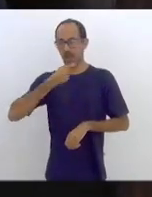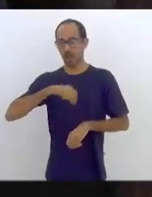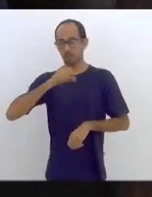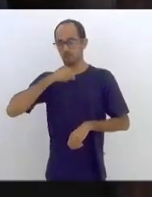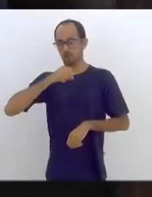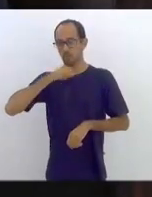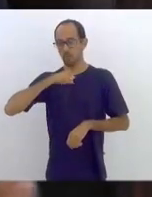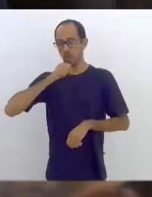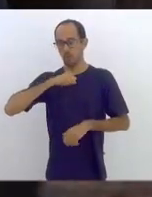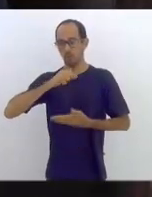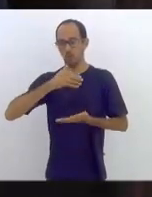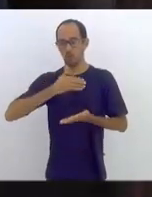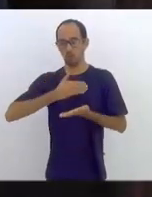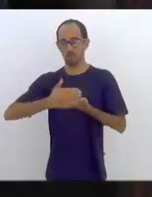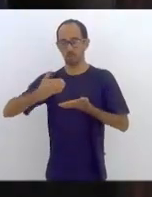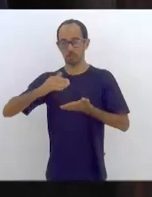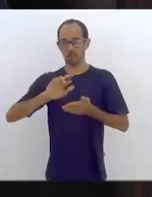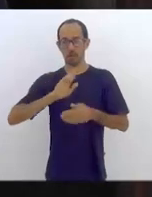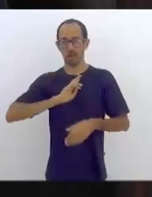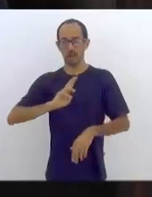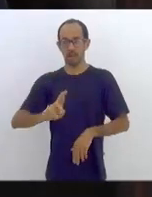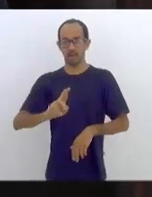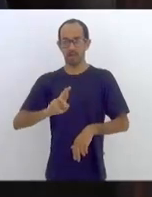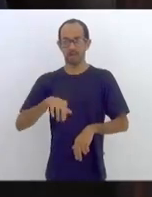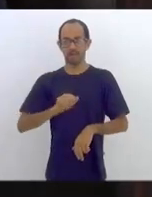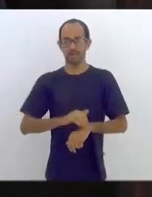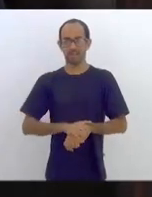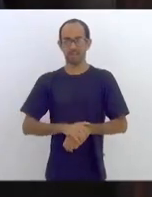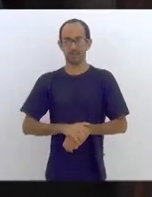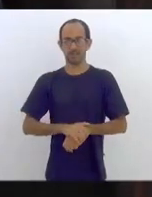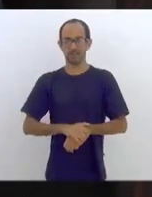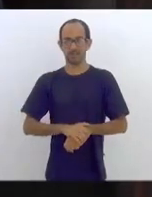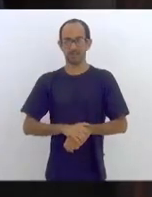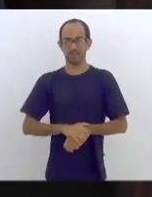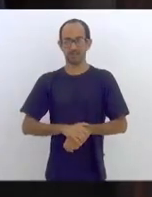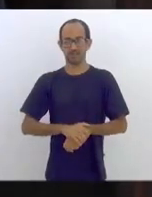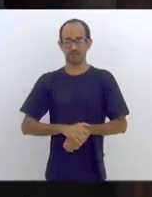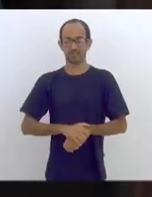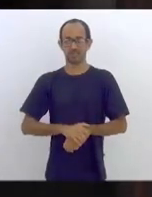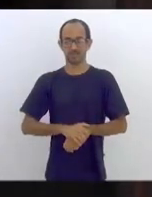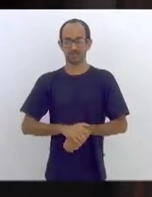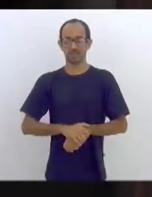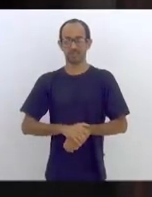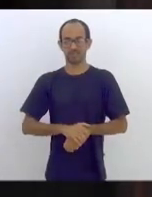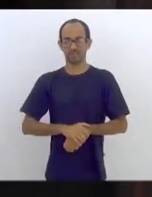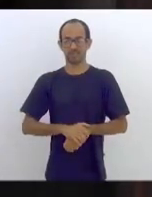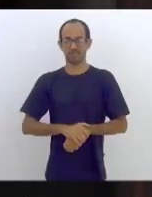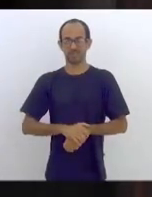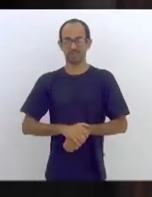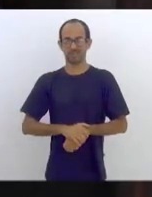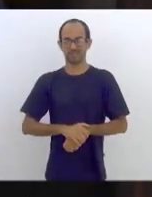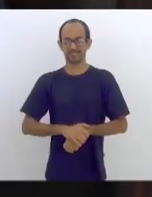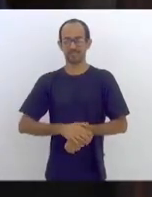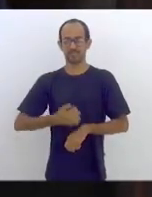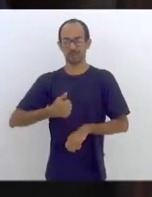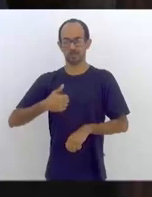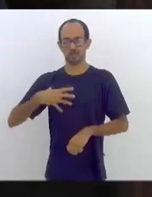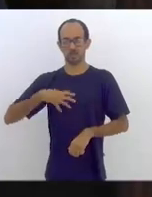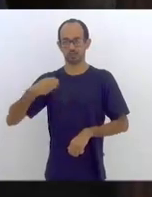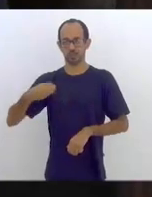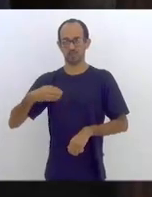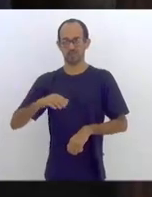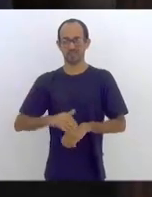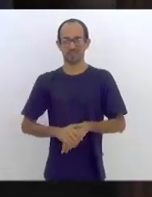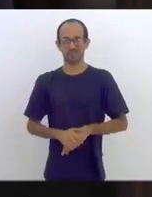iniciado por Joãozinho da Gomeia e Nanga Covi, né, sendo seu primeiro filho